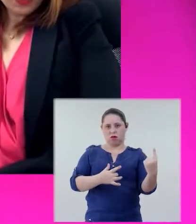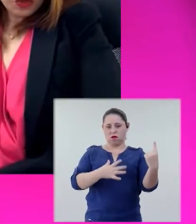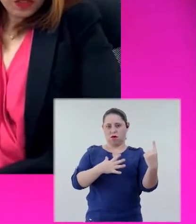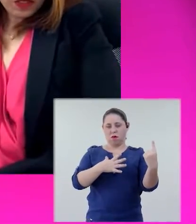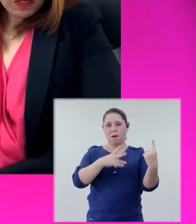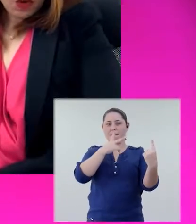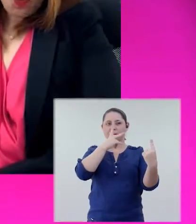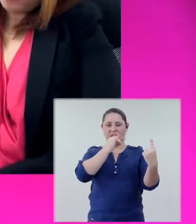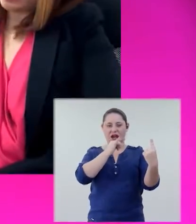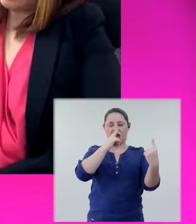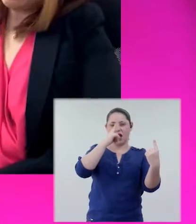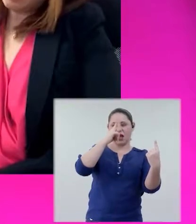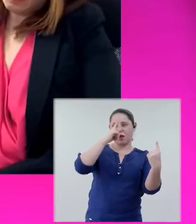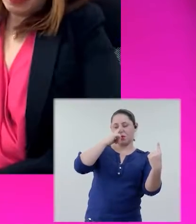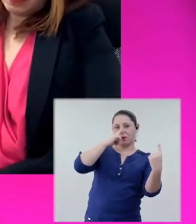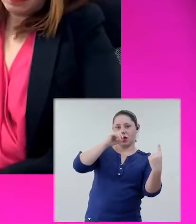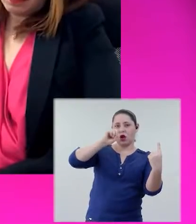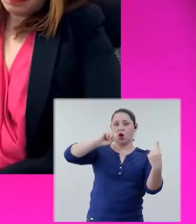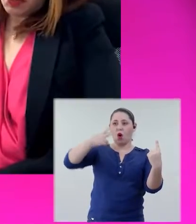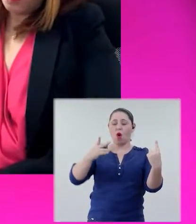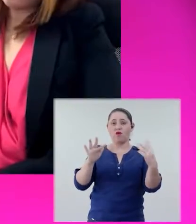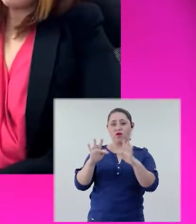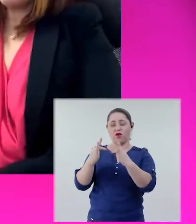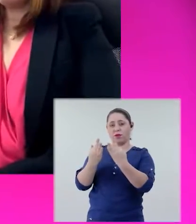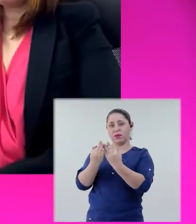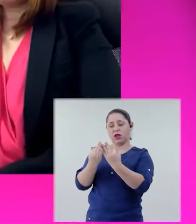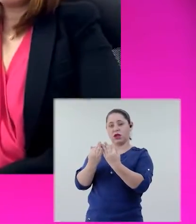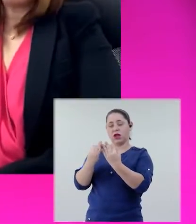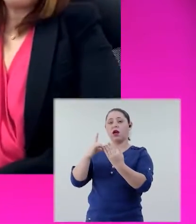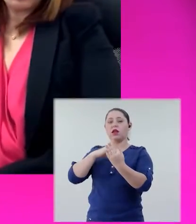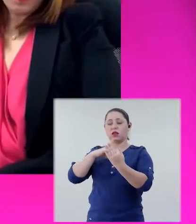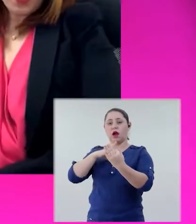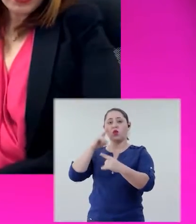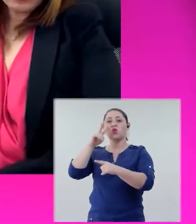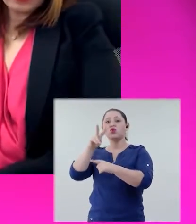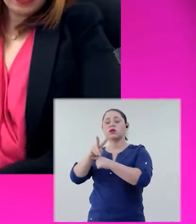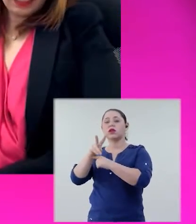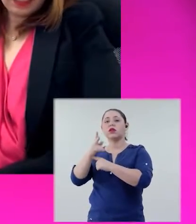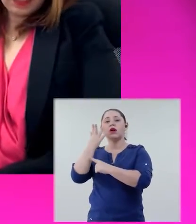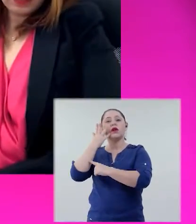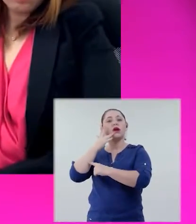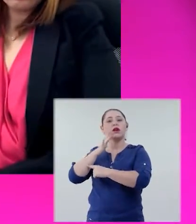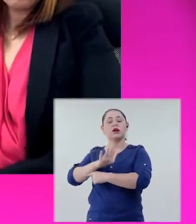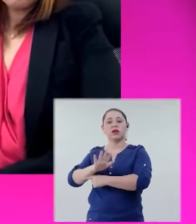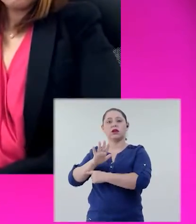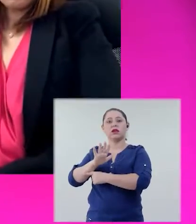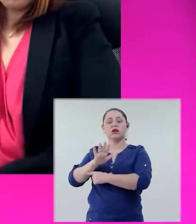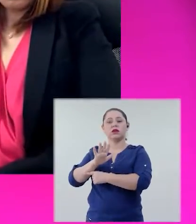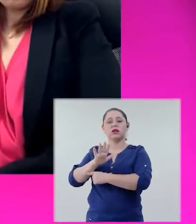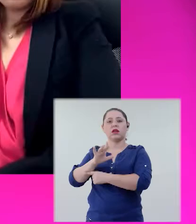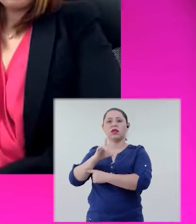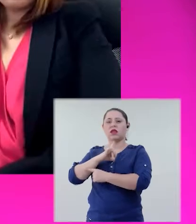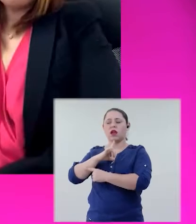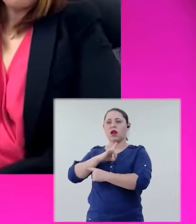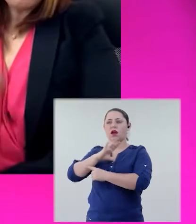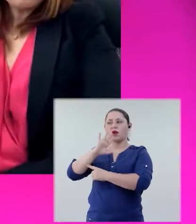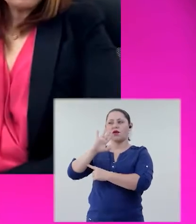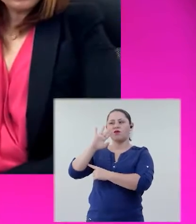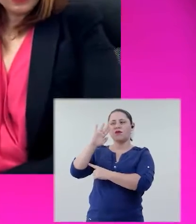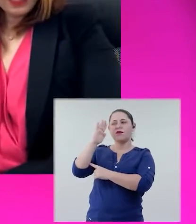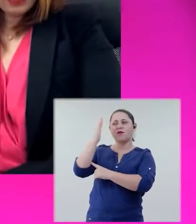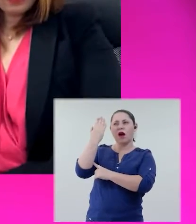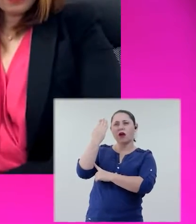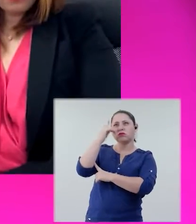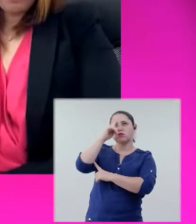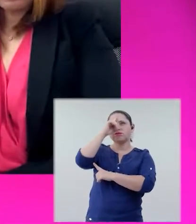dos genitores, ou alguém da família, ou alguém que esteja com a guarda da criança, coloca